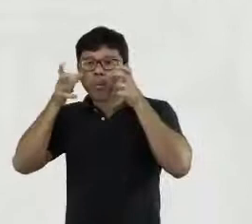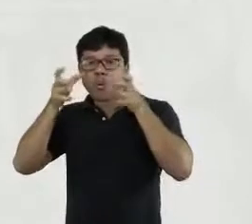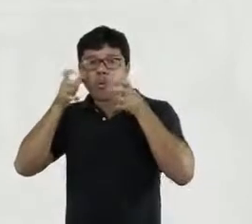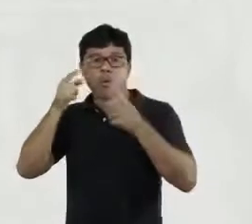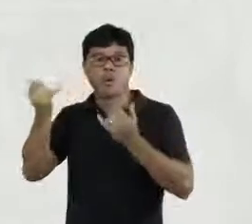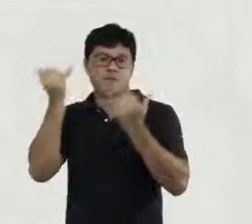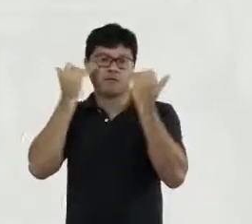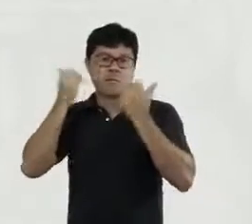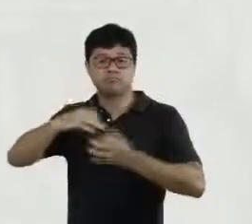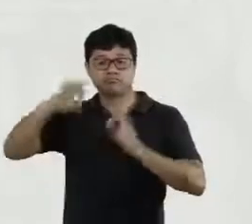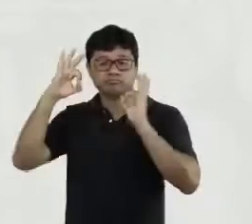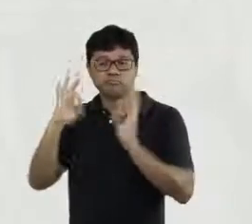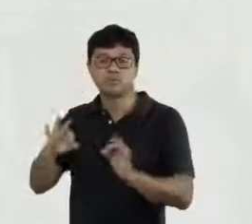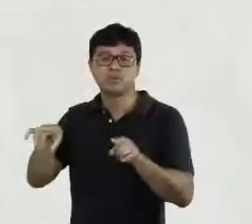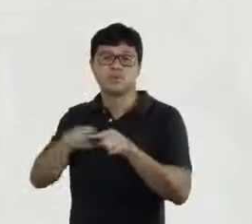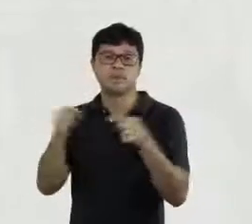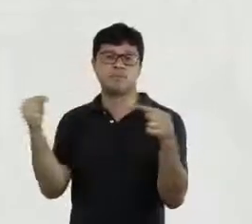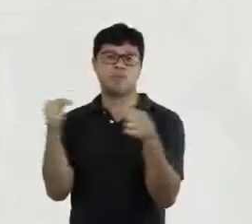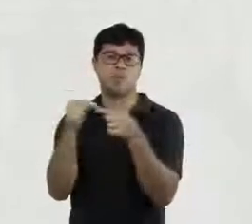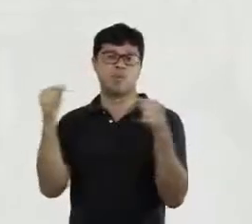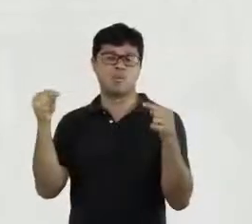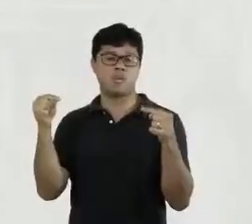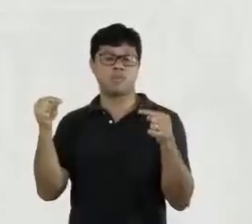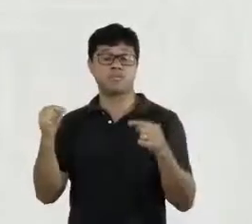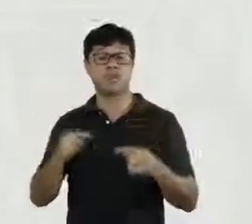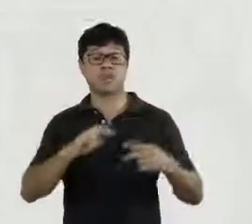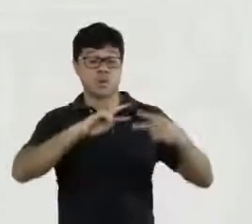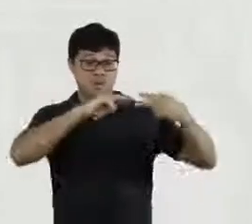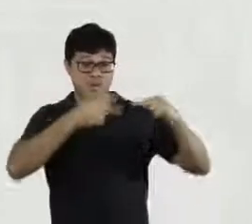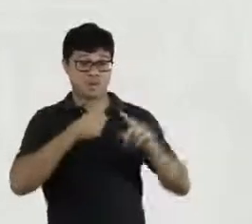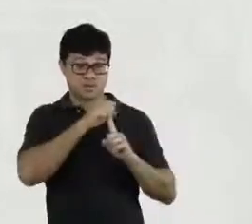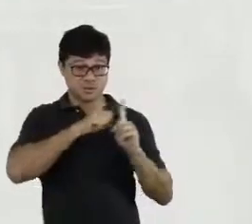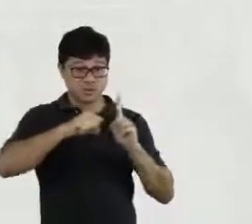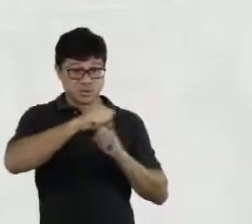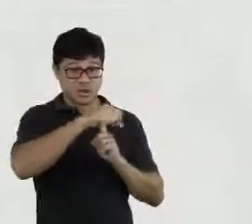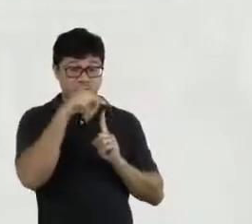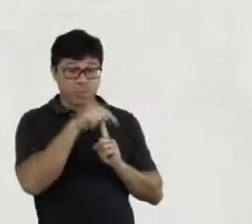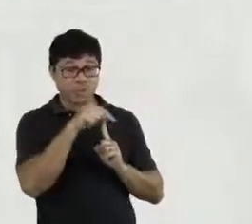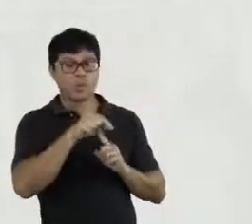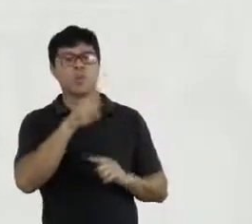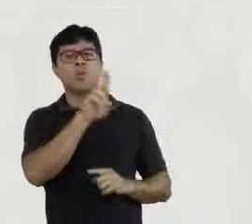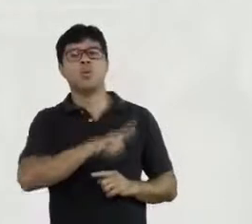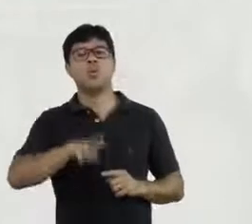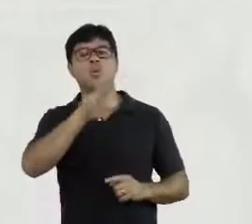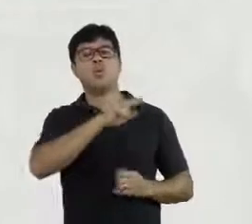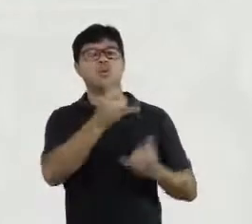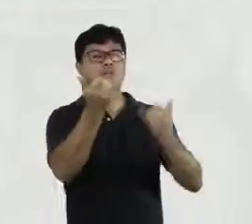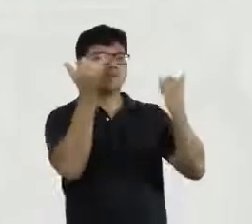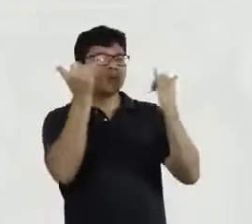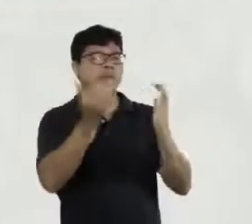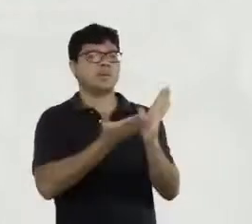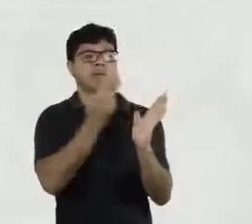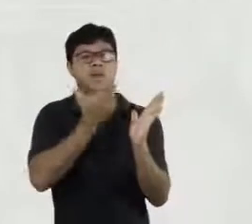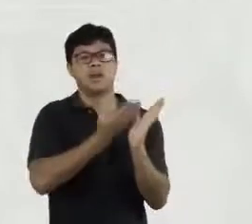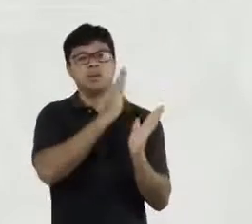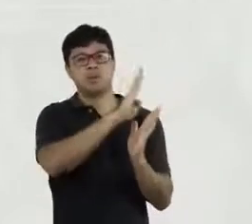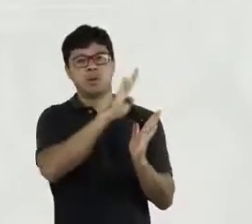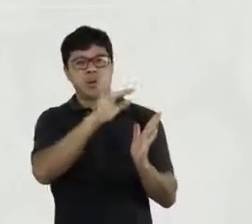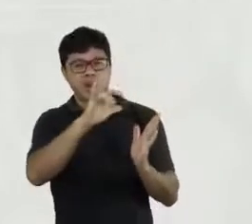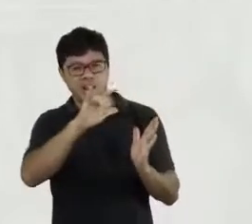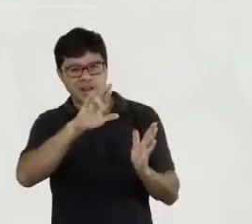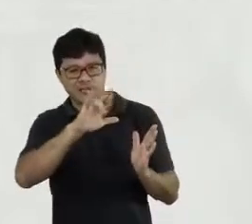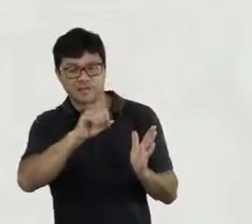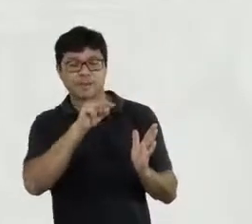informações exatas e pertinentes. Sob o paradigma social do uso da informação bibliográfica,